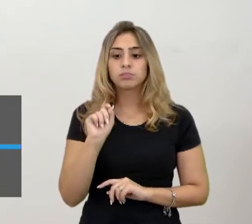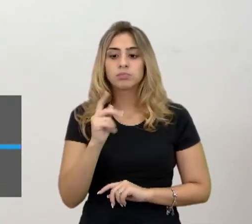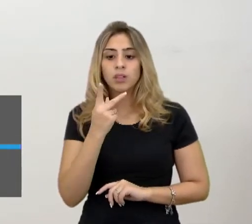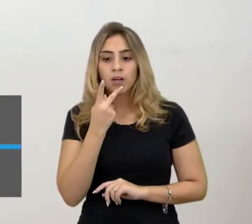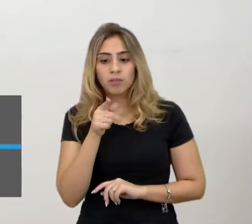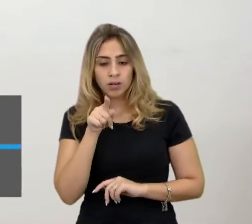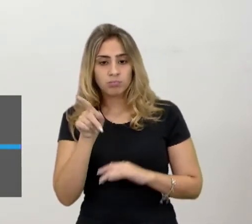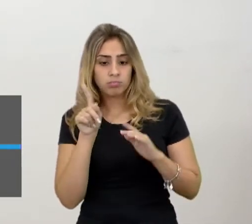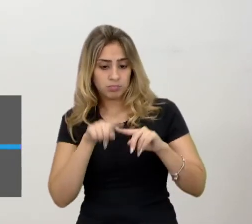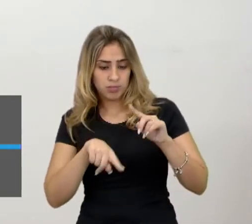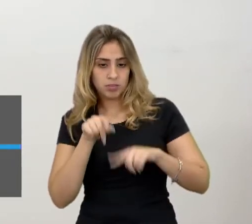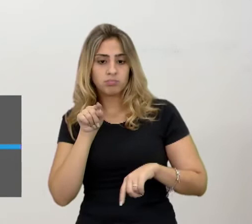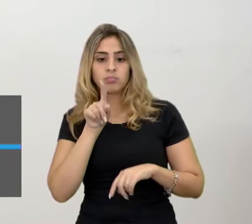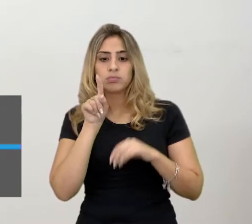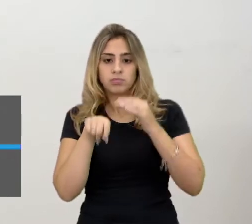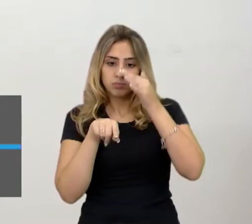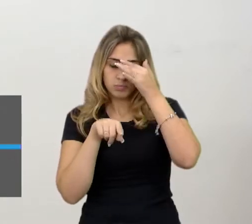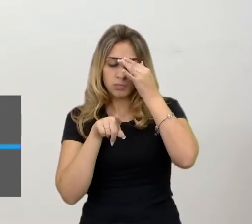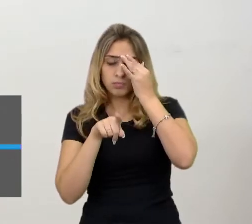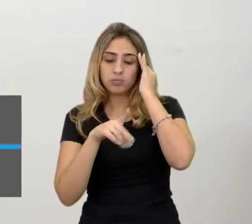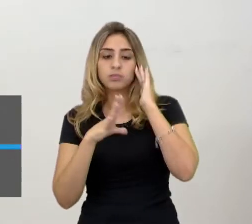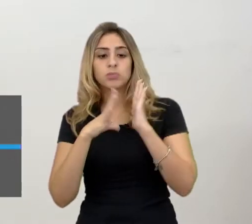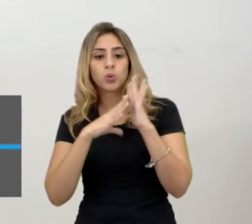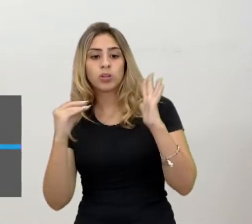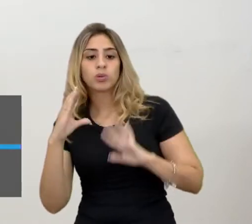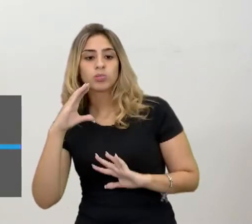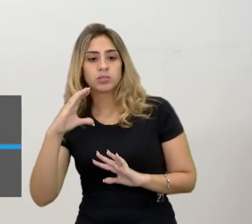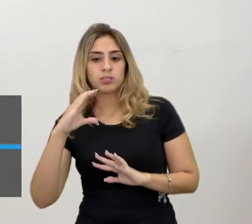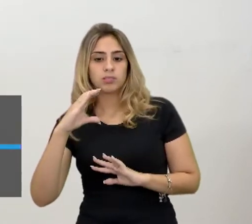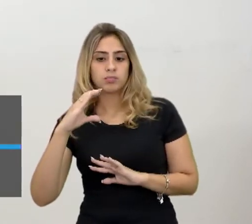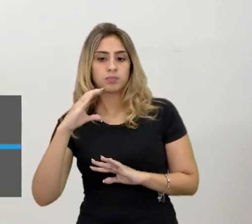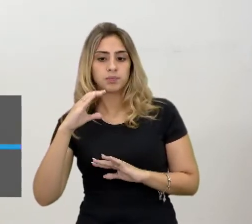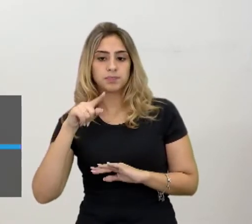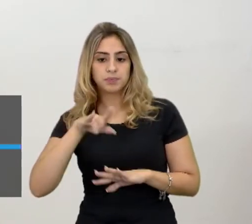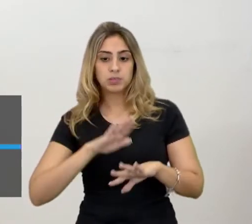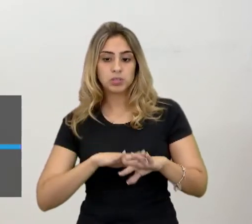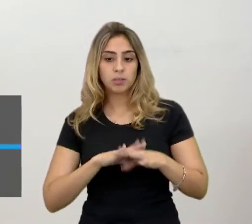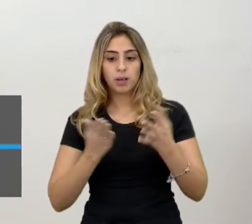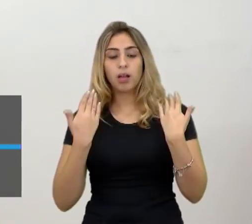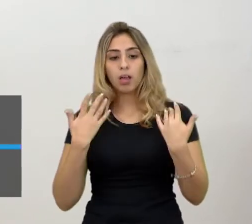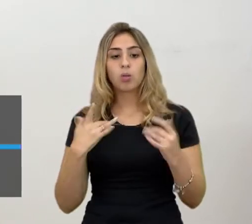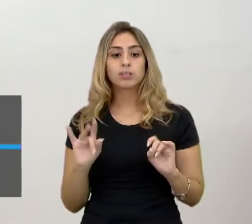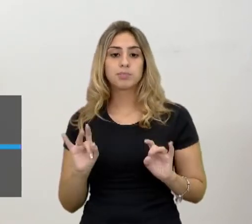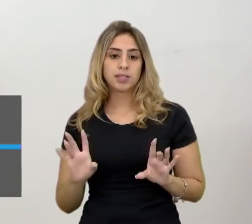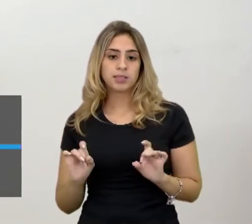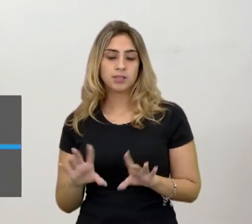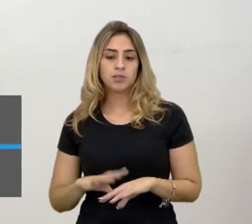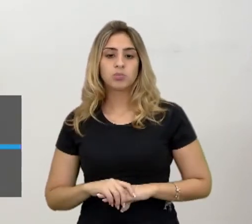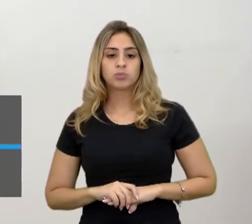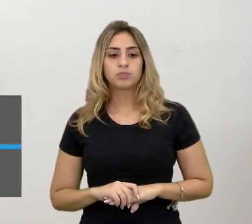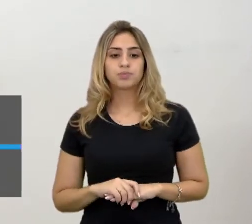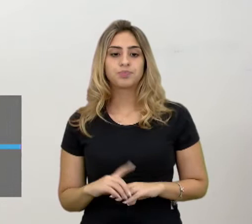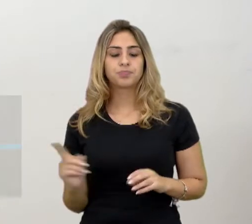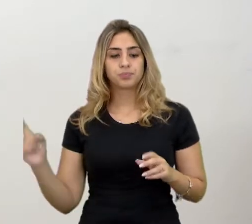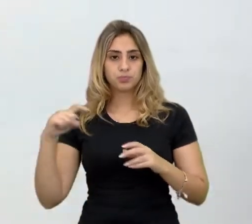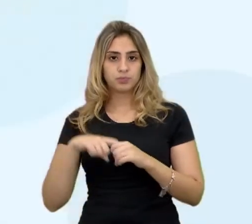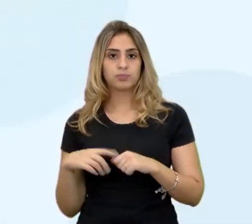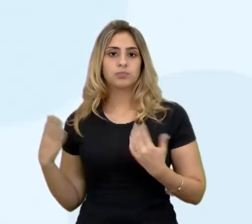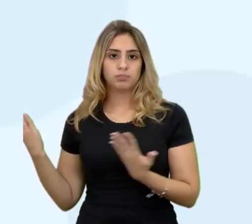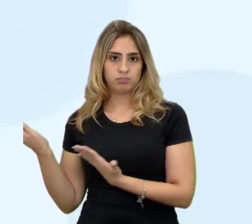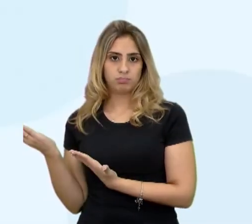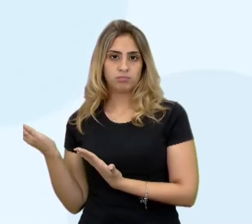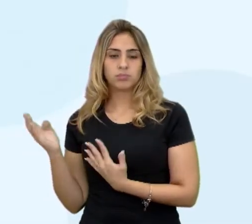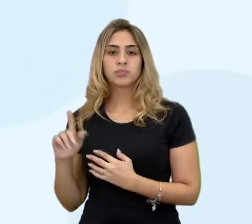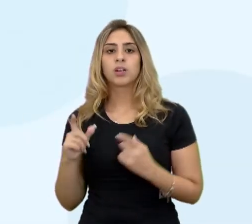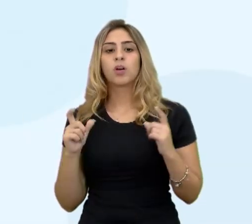é este material é este número C aí, tabelado. Ele é chamado de calor específico, tá bom? E aí volta aqui na nossa telinha,